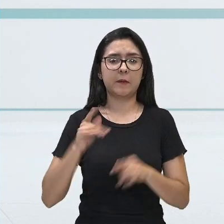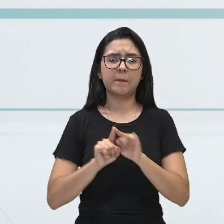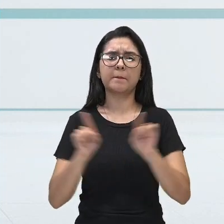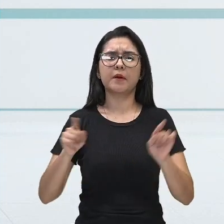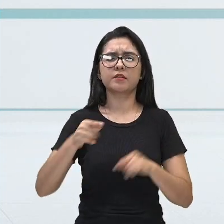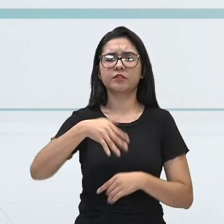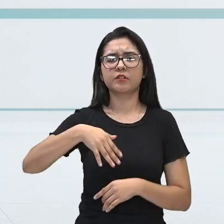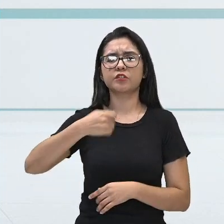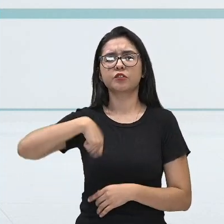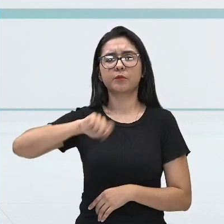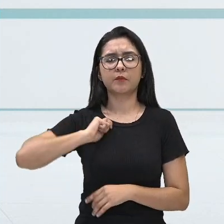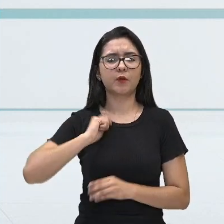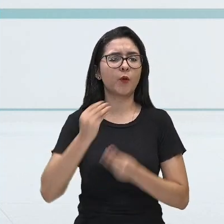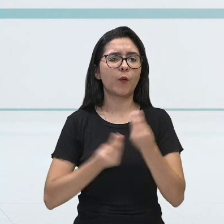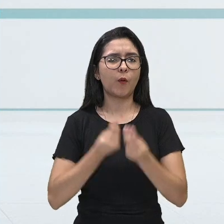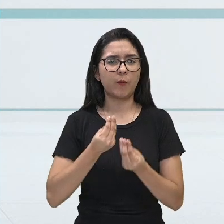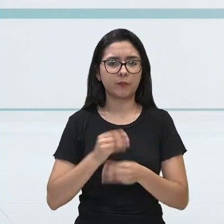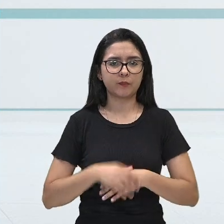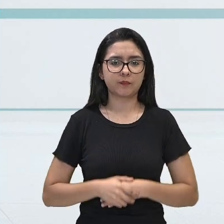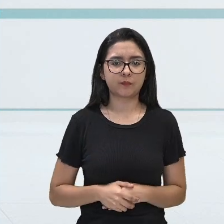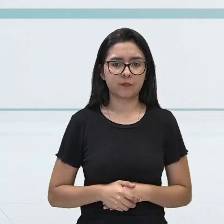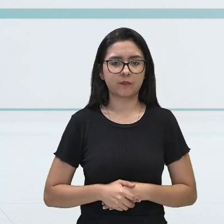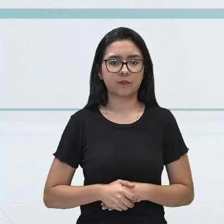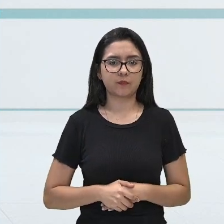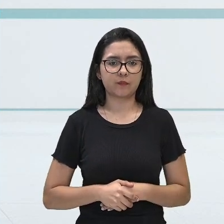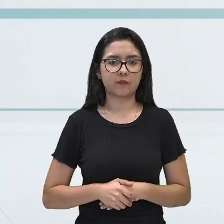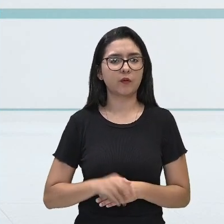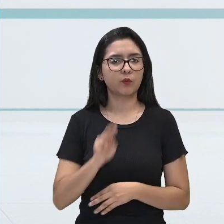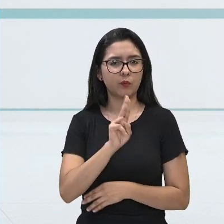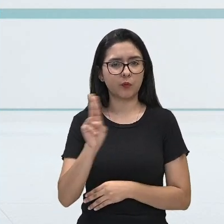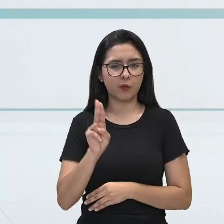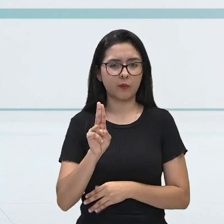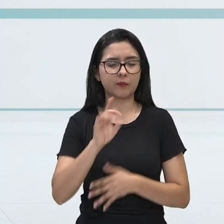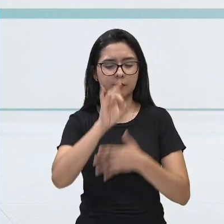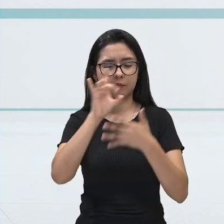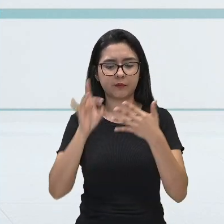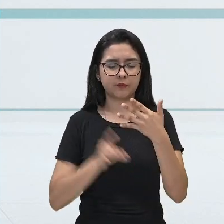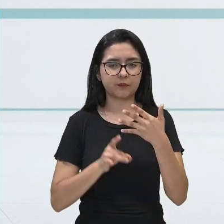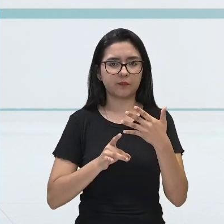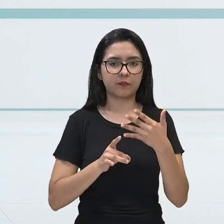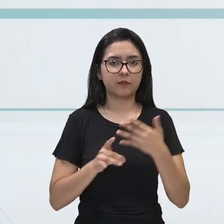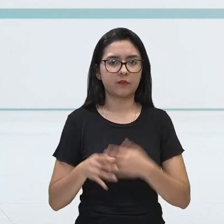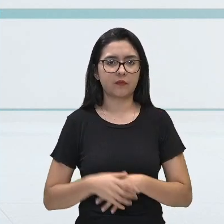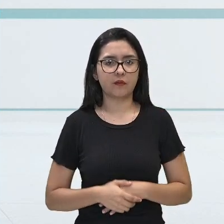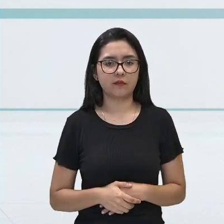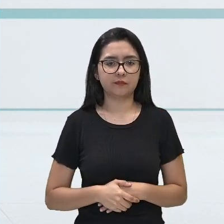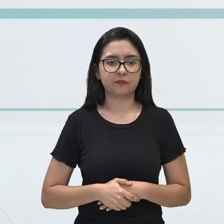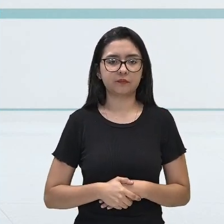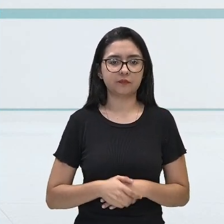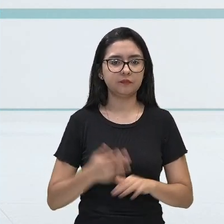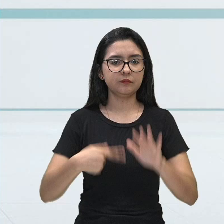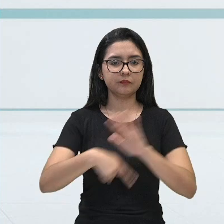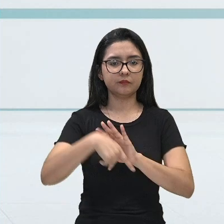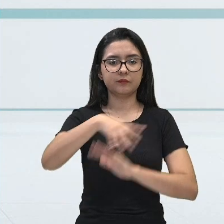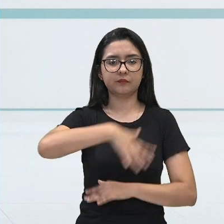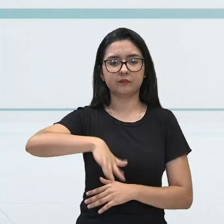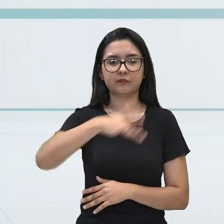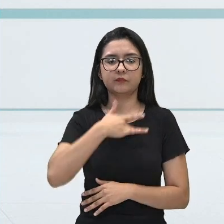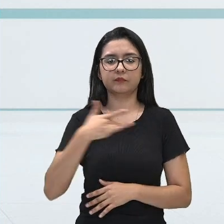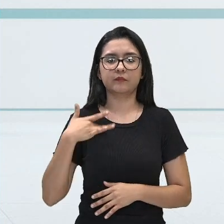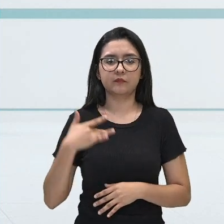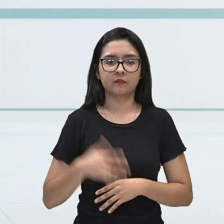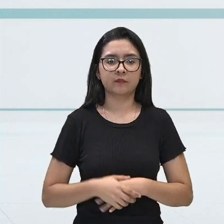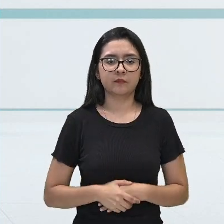fala essas profissões que nós já conhecemos, que fazem parte aqui da área da saúde, el área de la